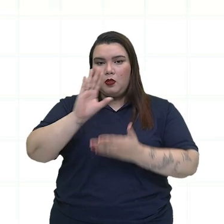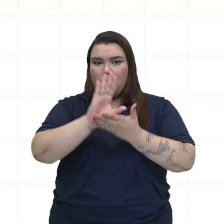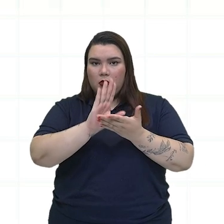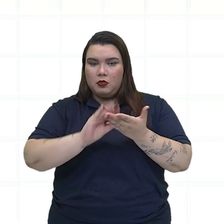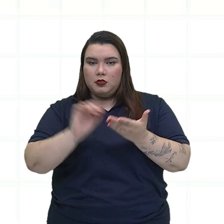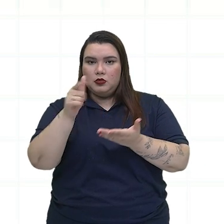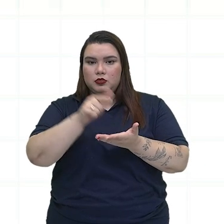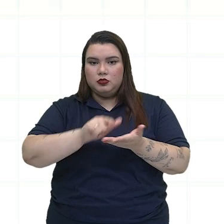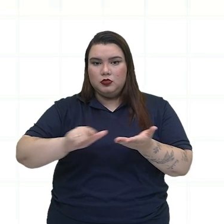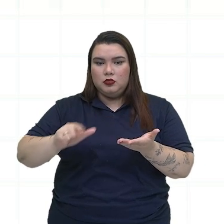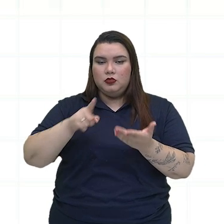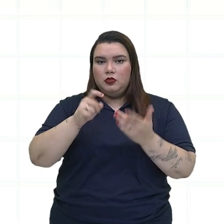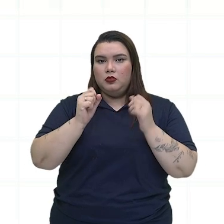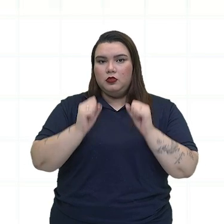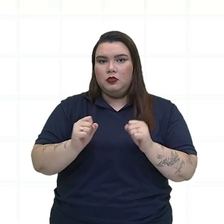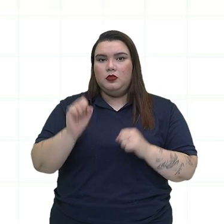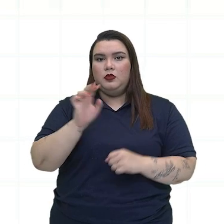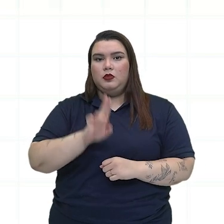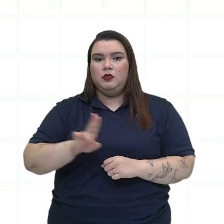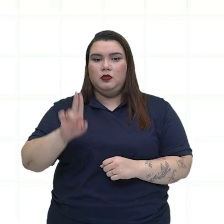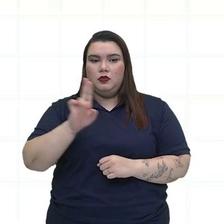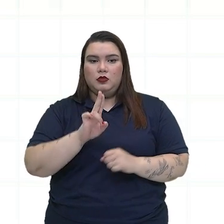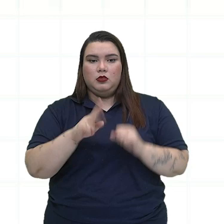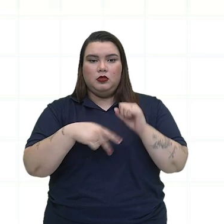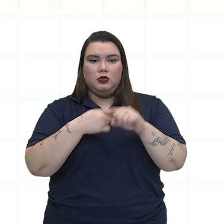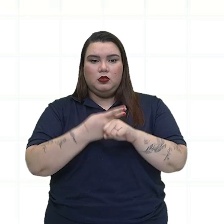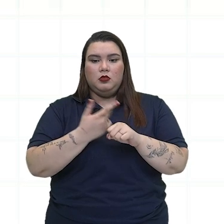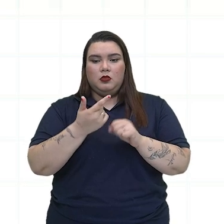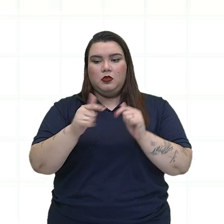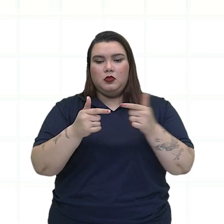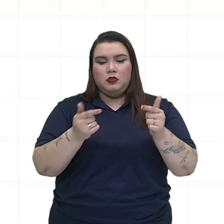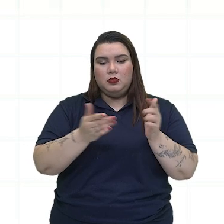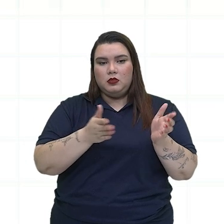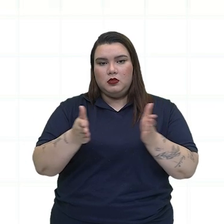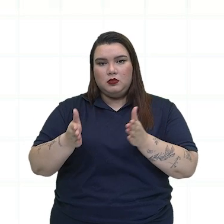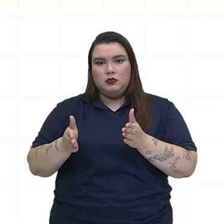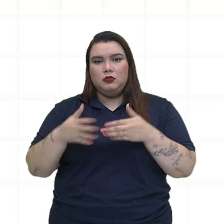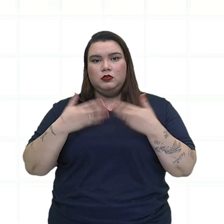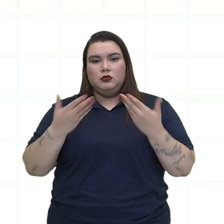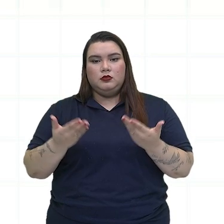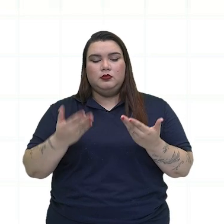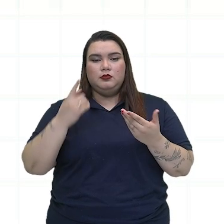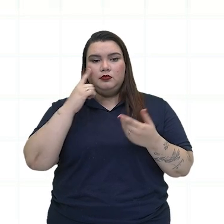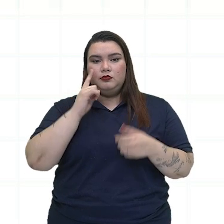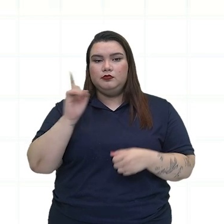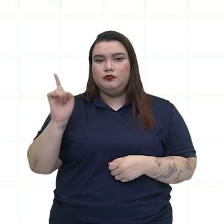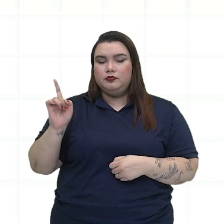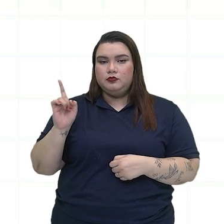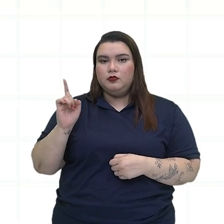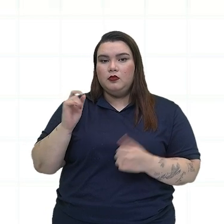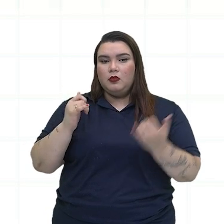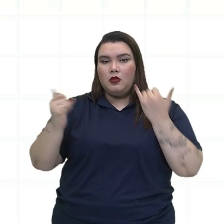Repetir para que você possa utilizar, né, depois em outros momentos. Então, nós temos basic